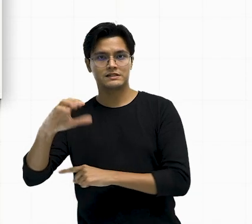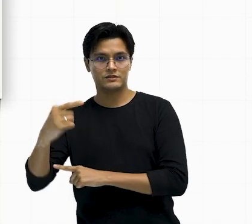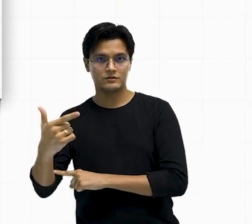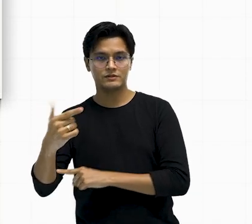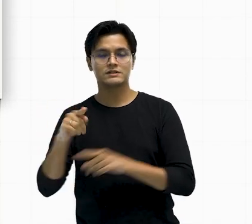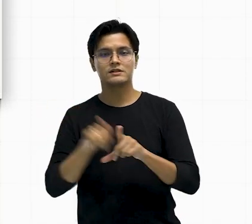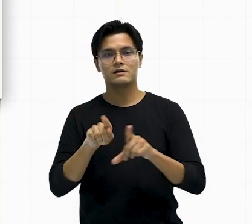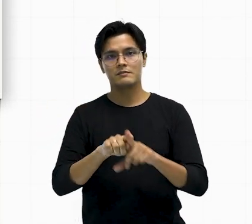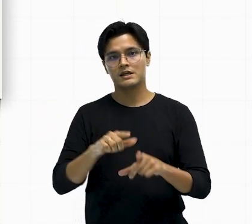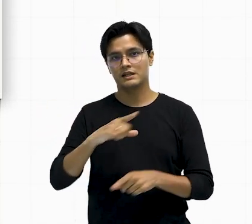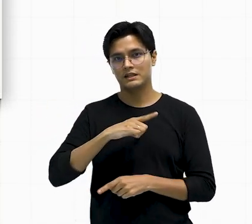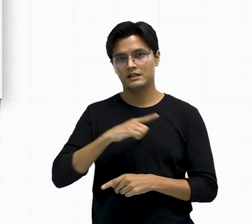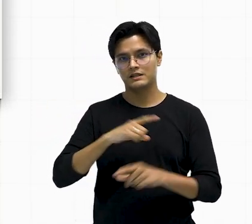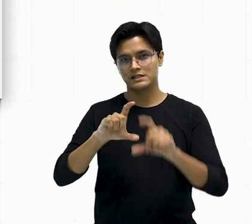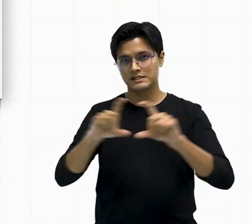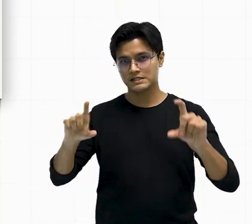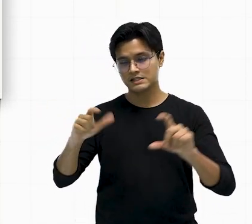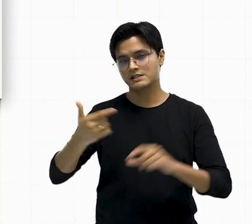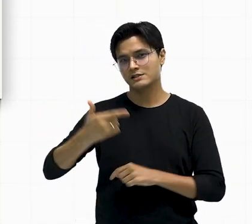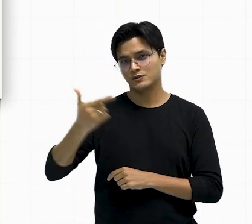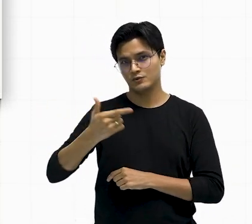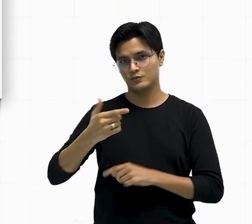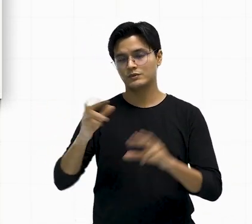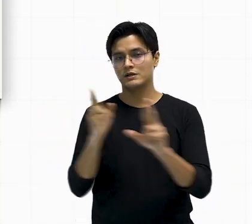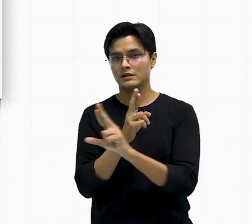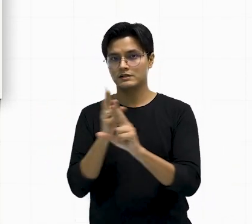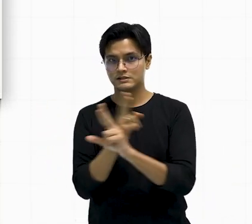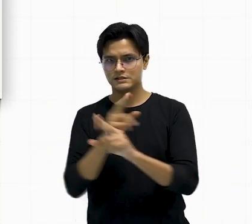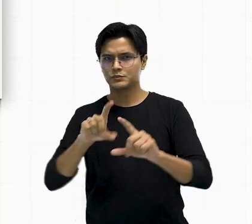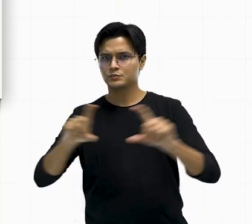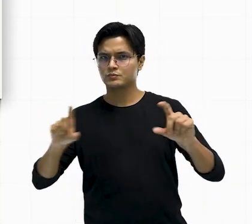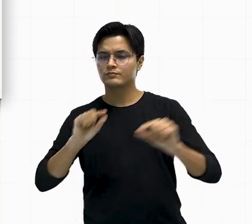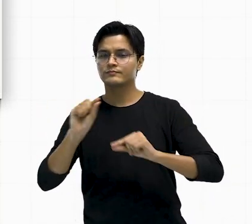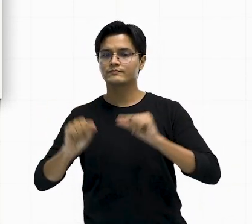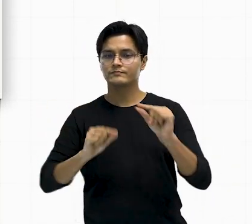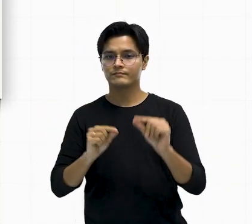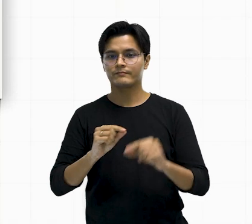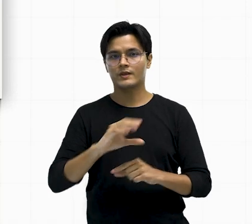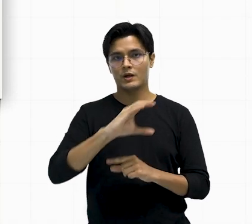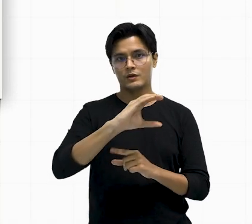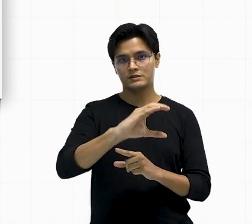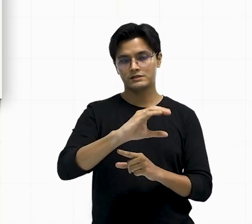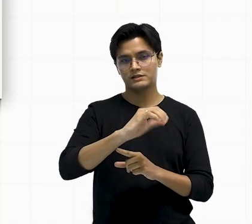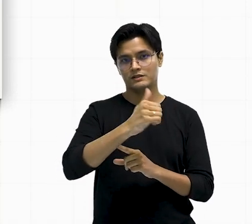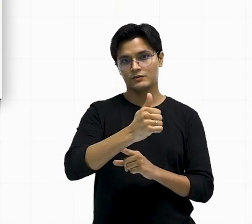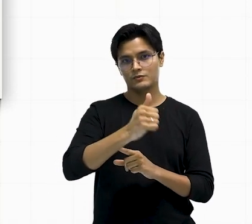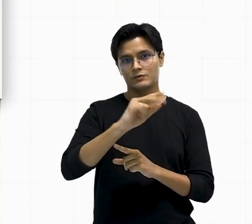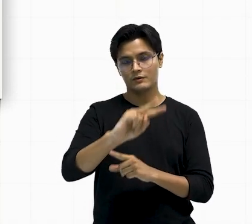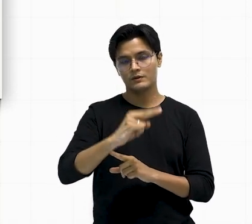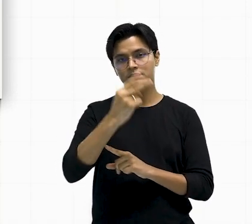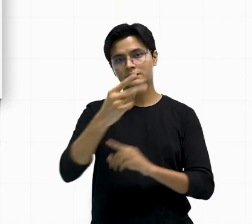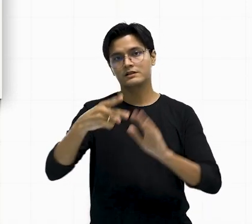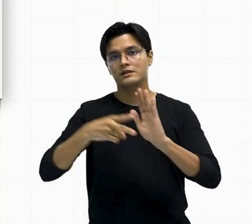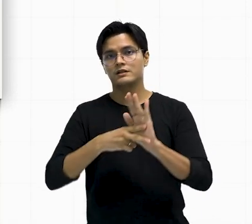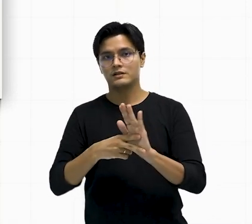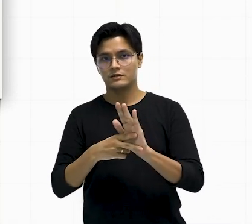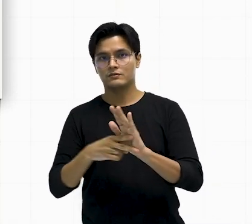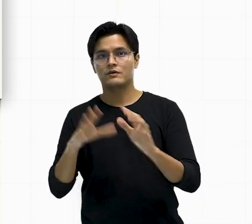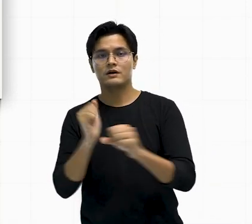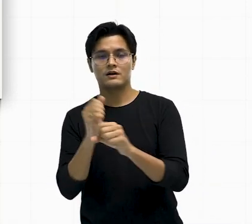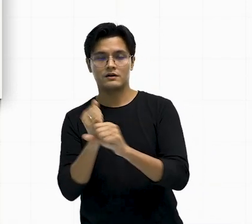a segunda relação, onde ela me diz que um cateto elevado ao quadrado é igual ao produto